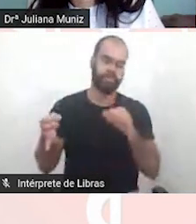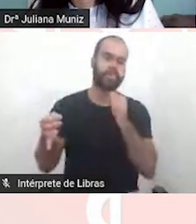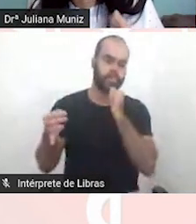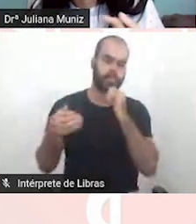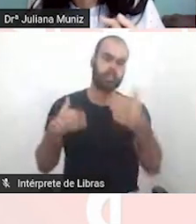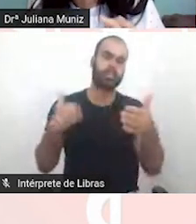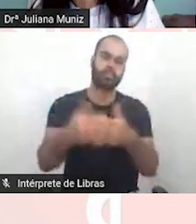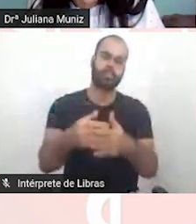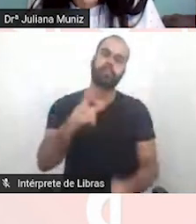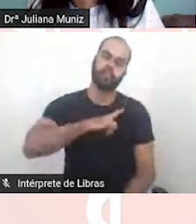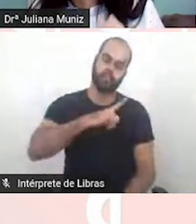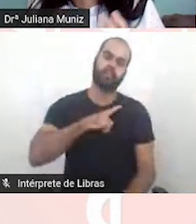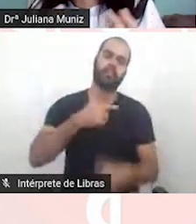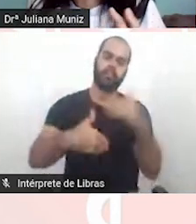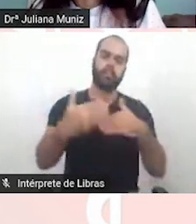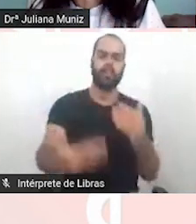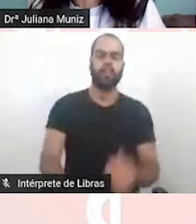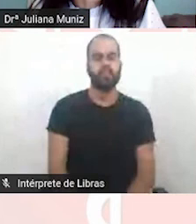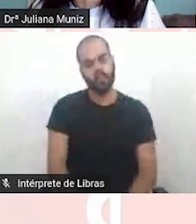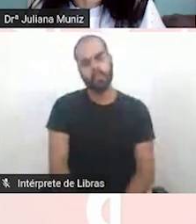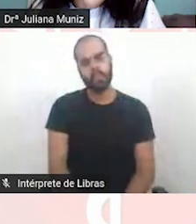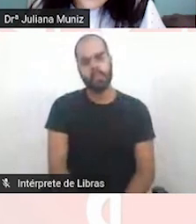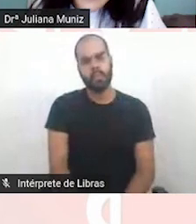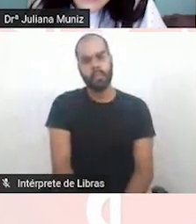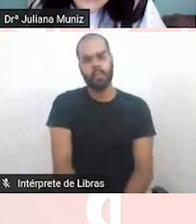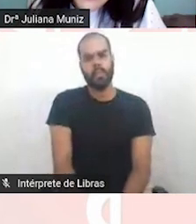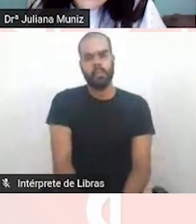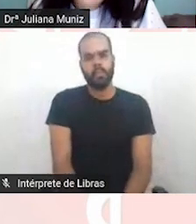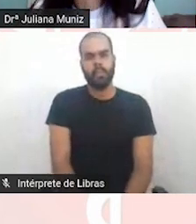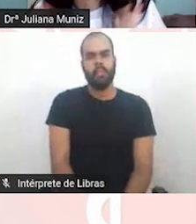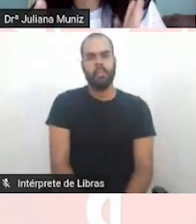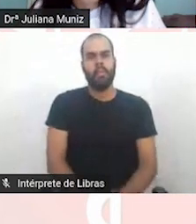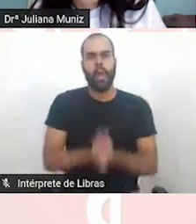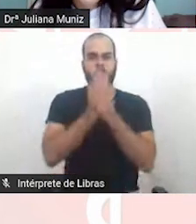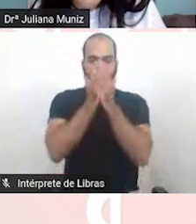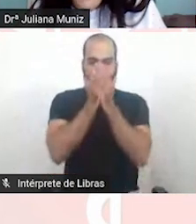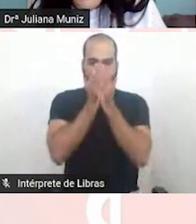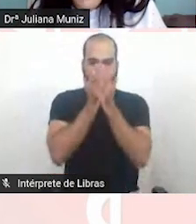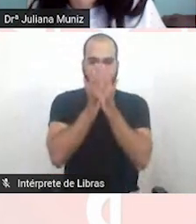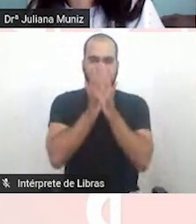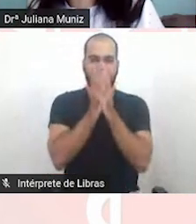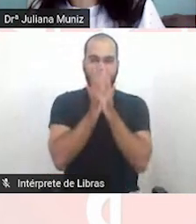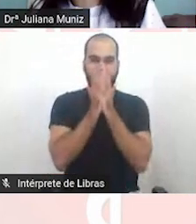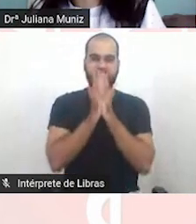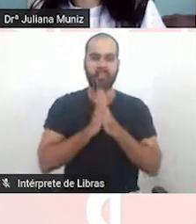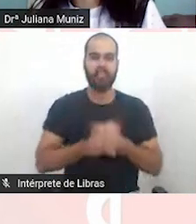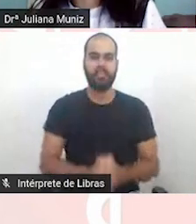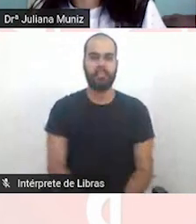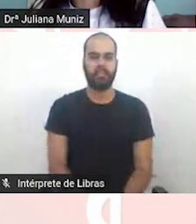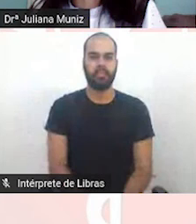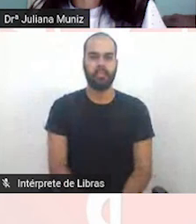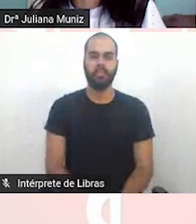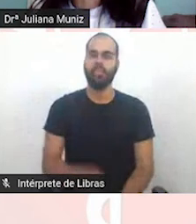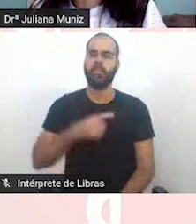minha gente? E pode passar, fazer tudo pelo nosso paciente, priorizando a lei básica